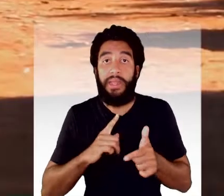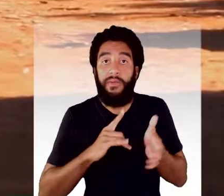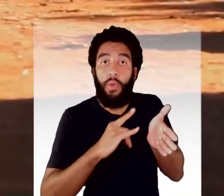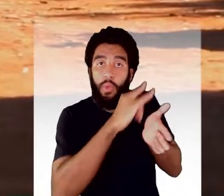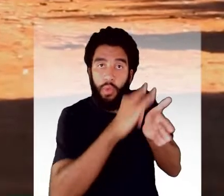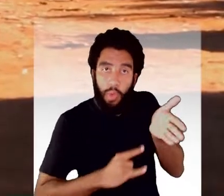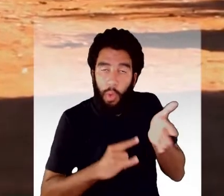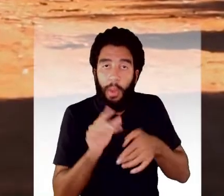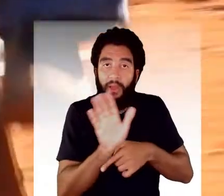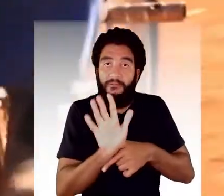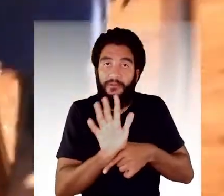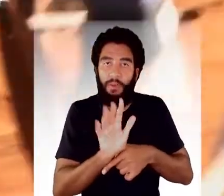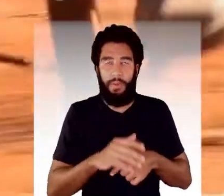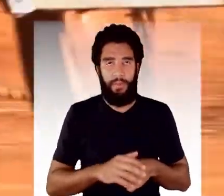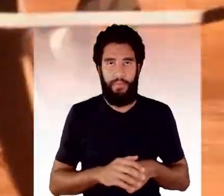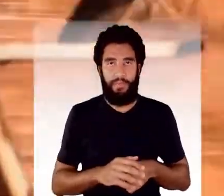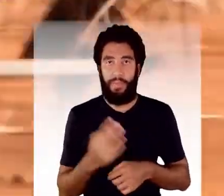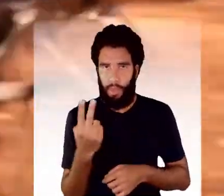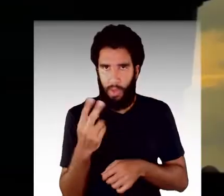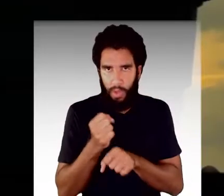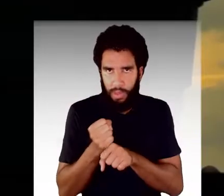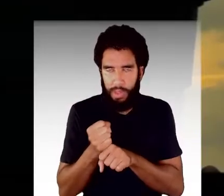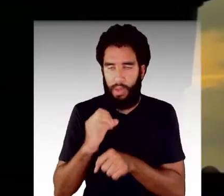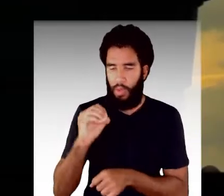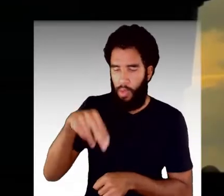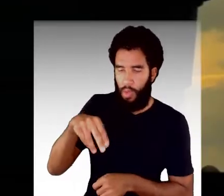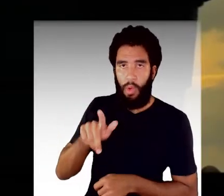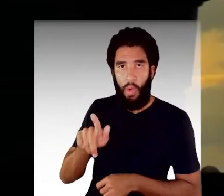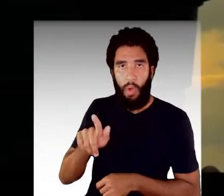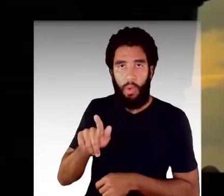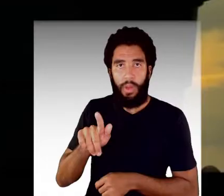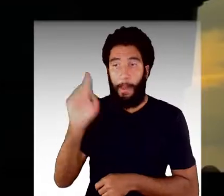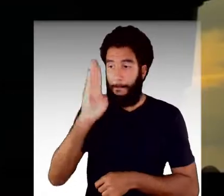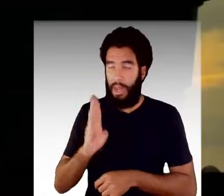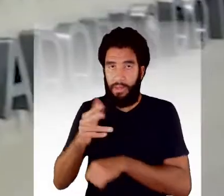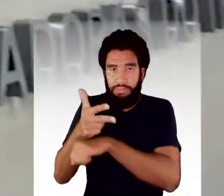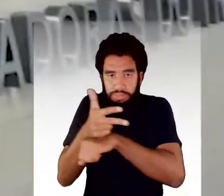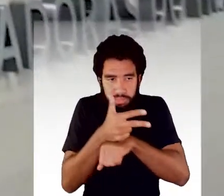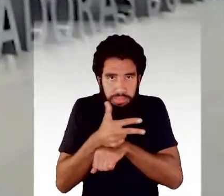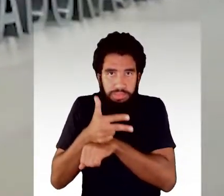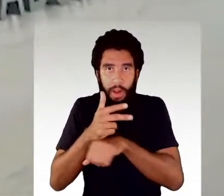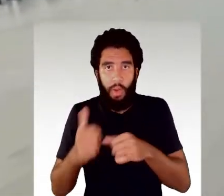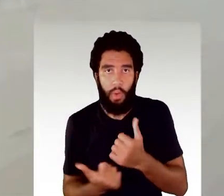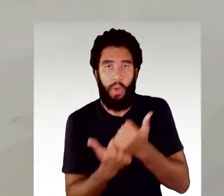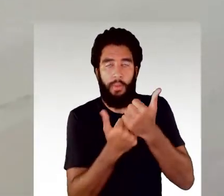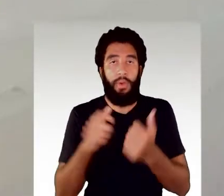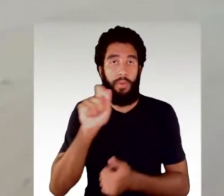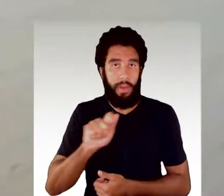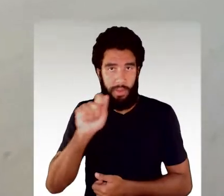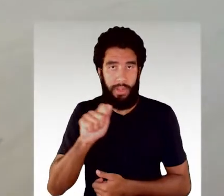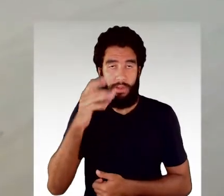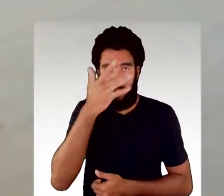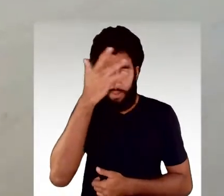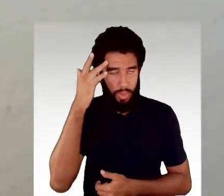frigoríficos virou um documentário. Ao longo de 2 anos, a equipe da ONG Repórter Brasil, com apoio da Associação Nacional